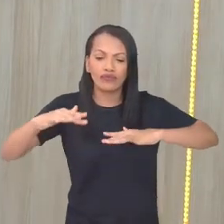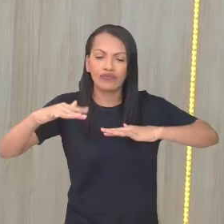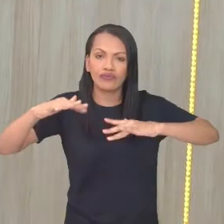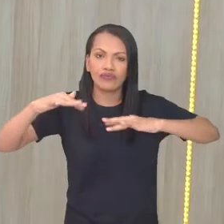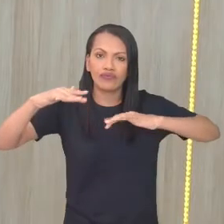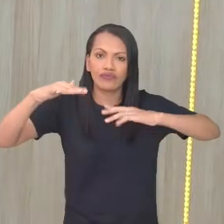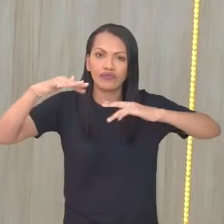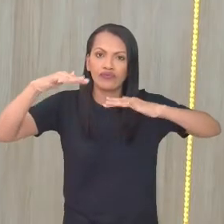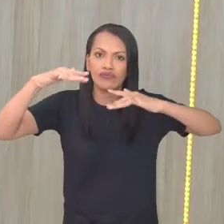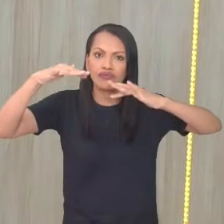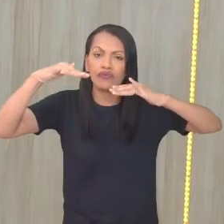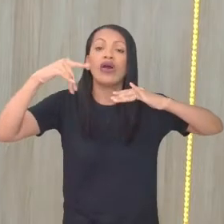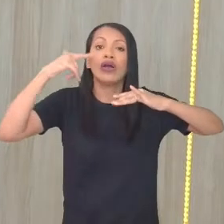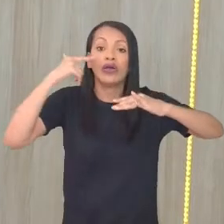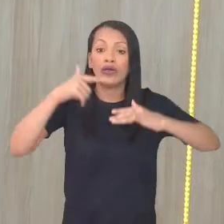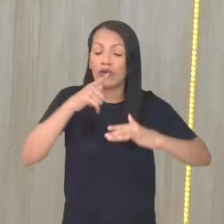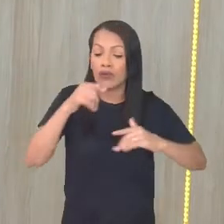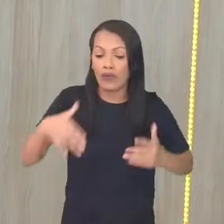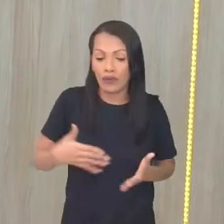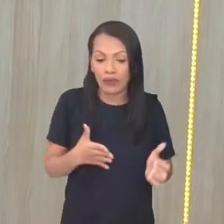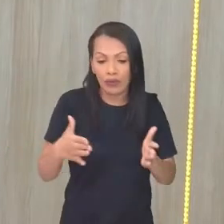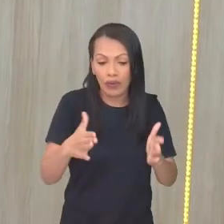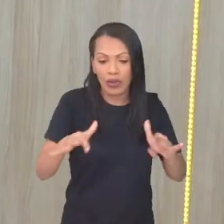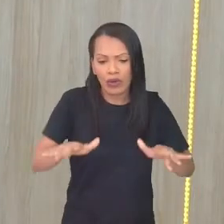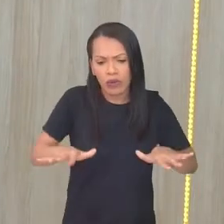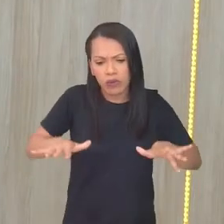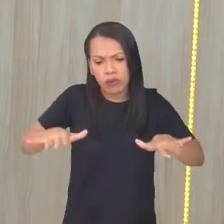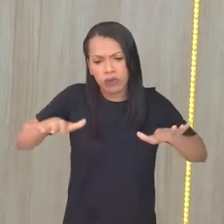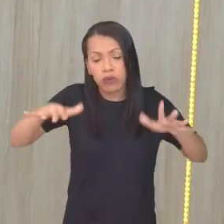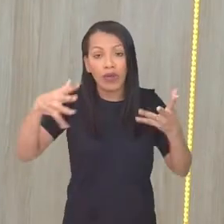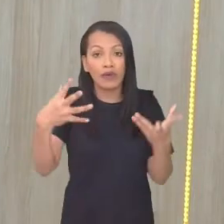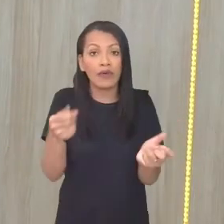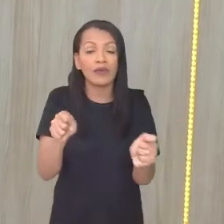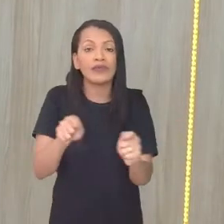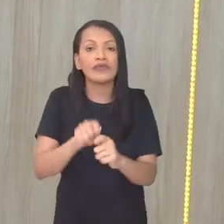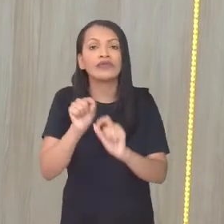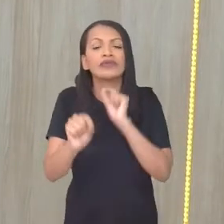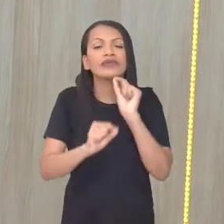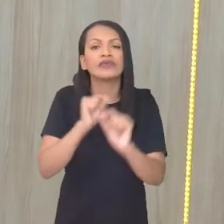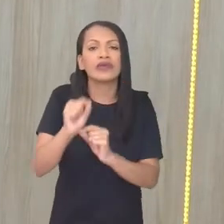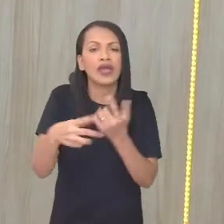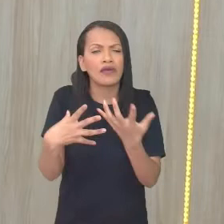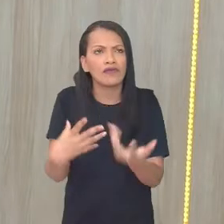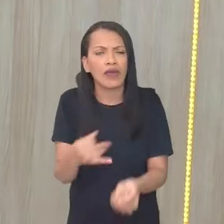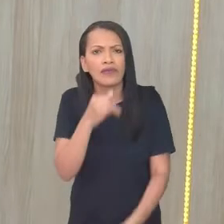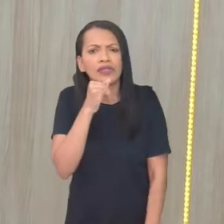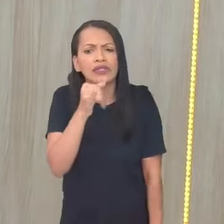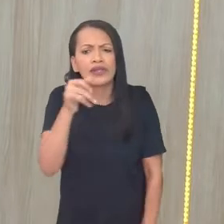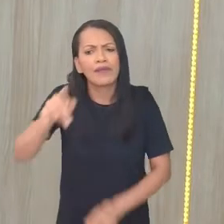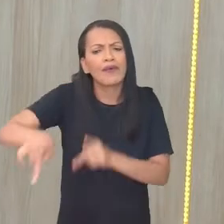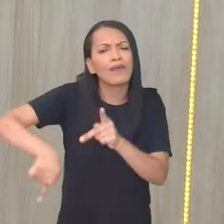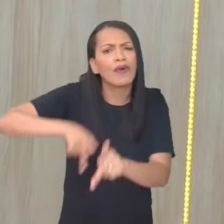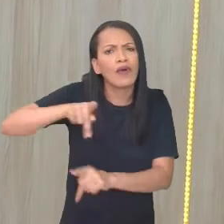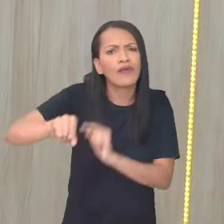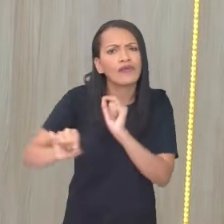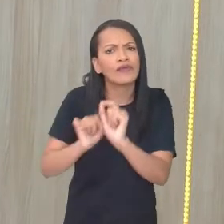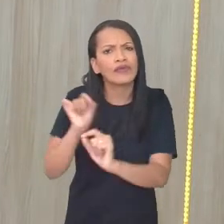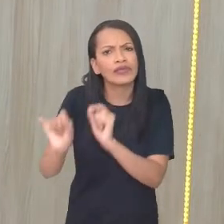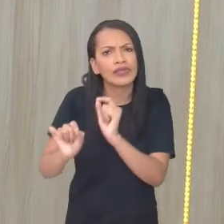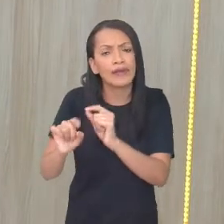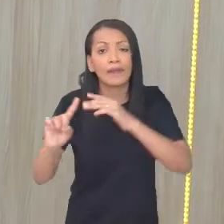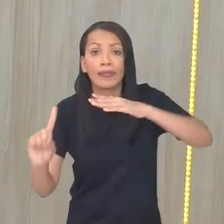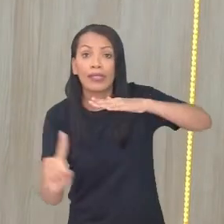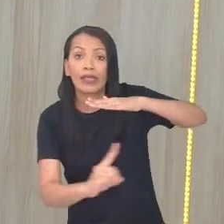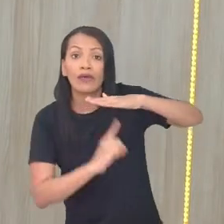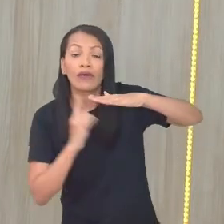volume de águas do rio ele vai subir. Então vamos fazer o seguinte, vamos dizer para o povo que os